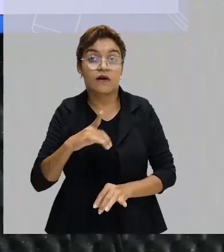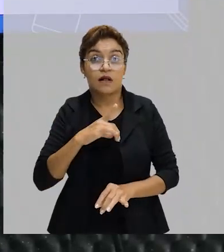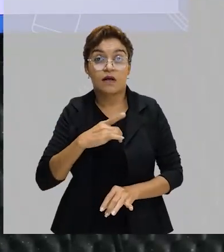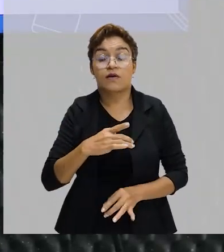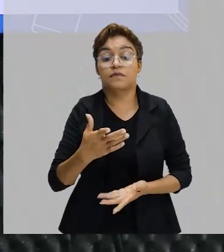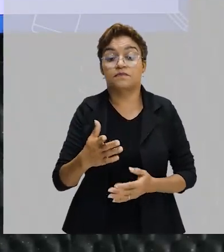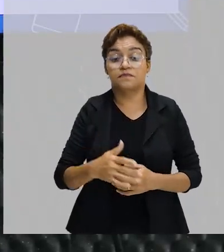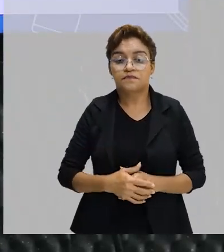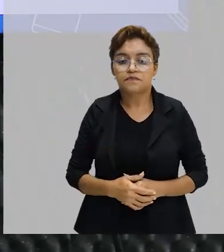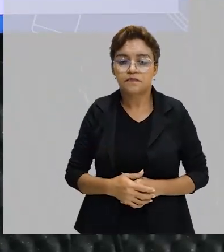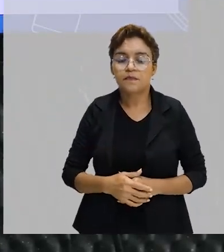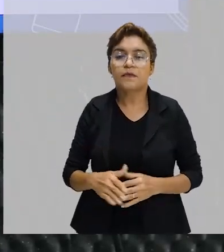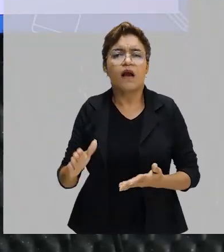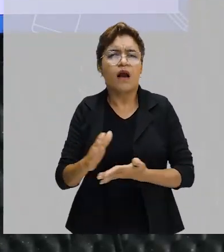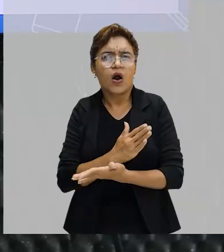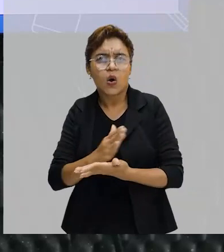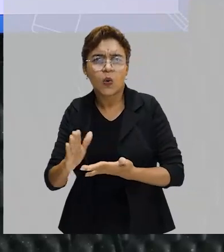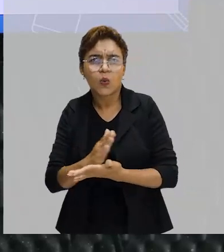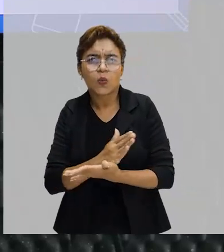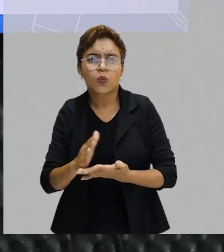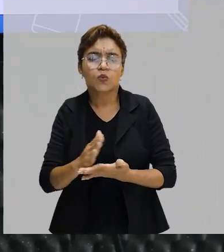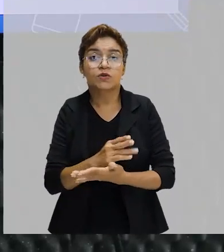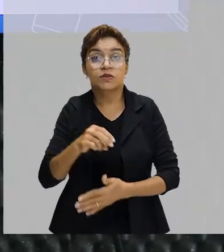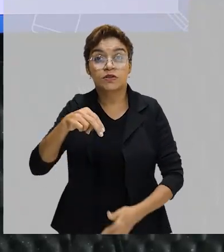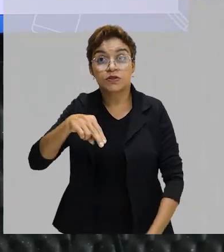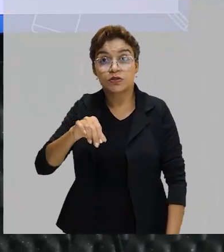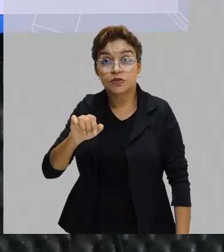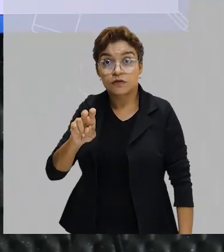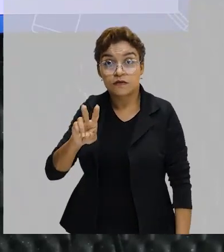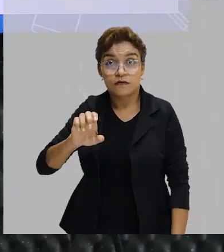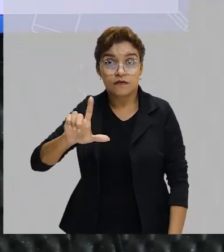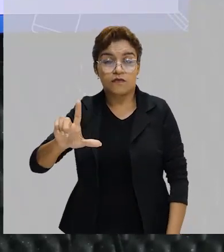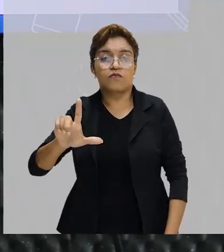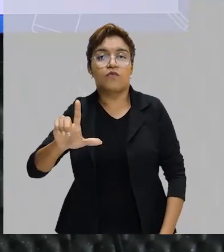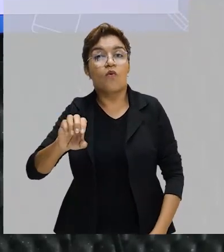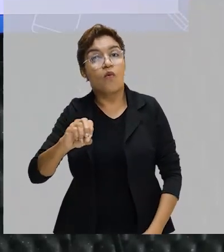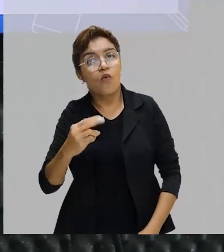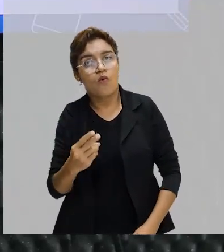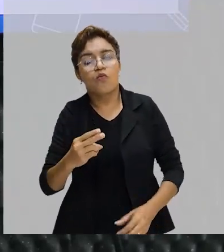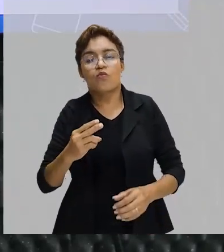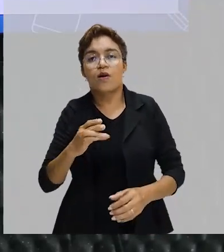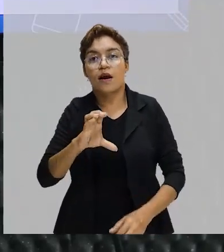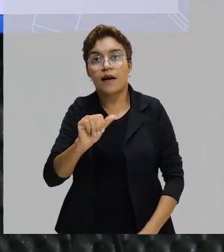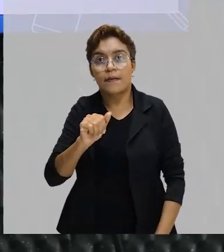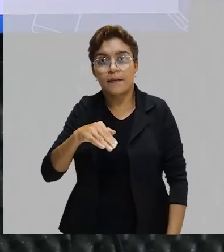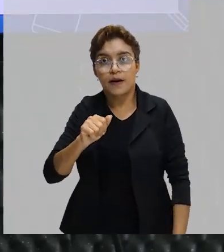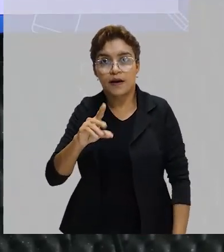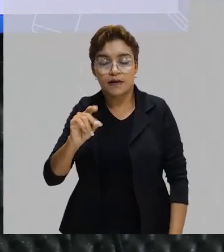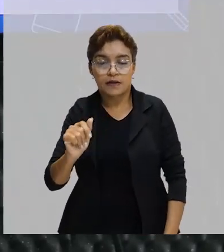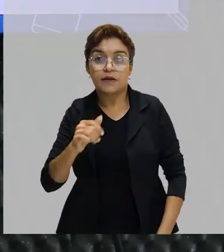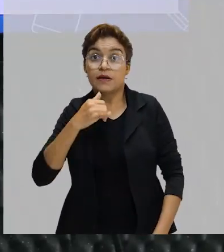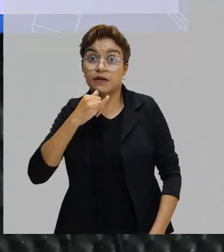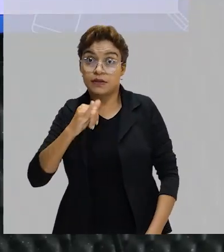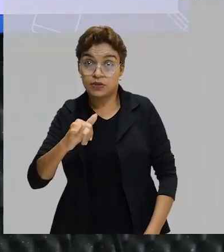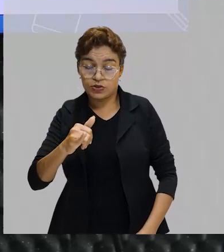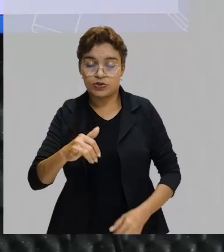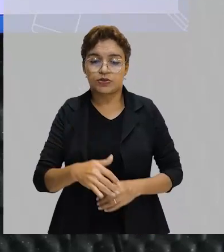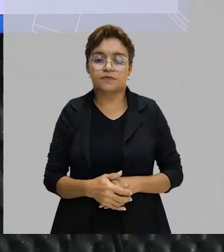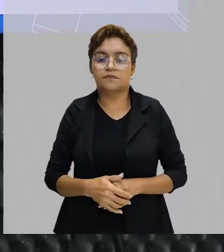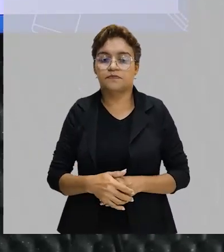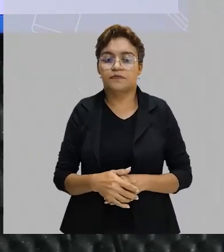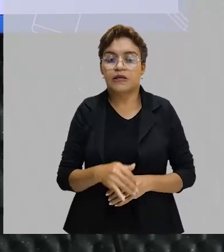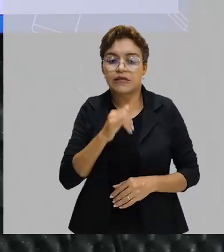conhecidos apenas alguns níveis de energia ou camadas energéticas. Um